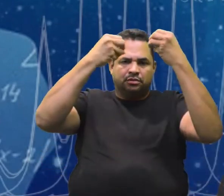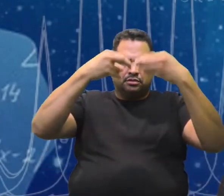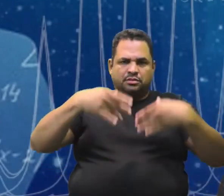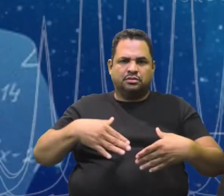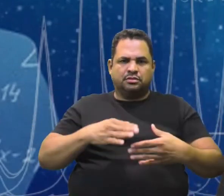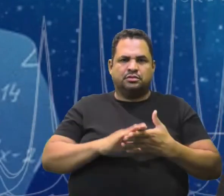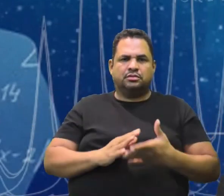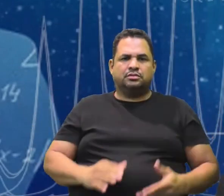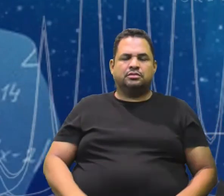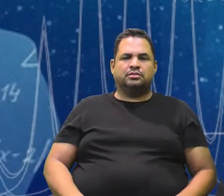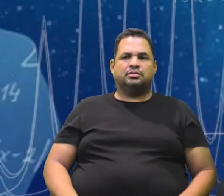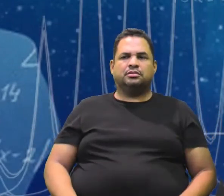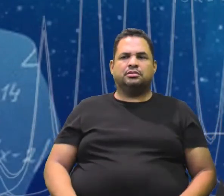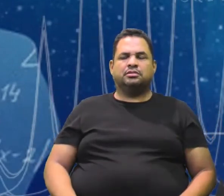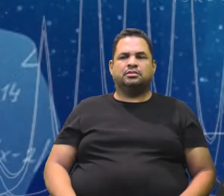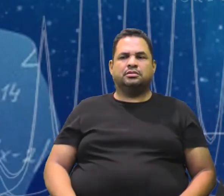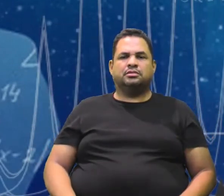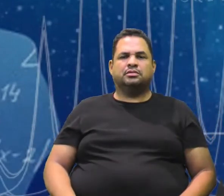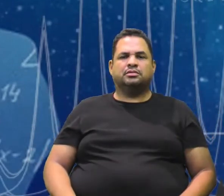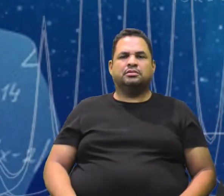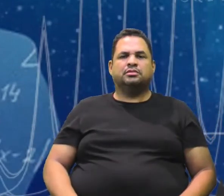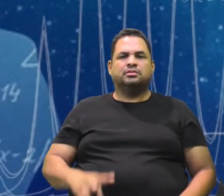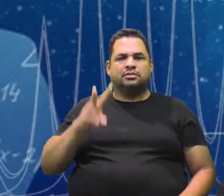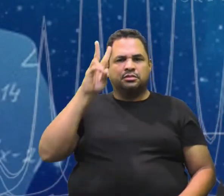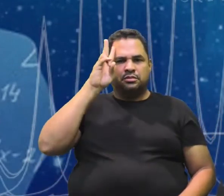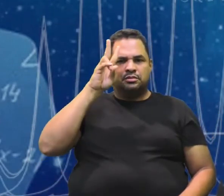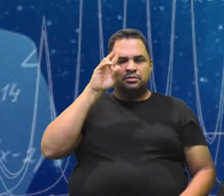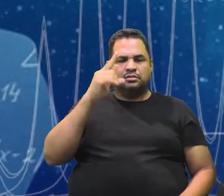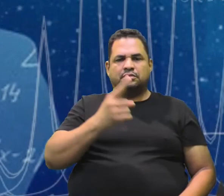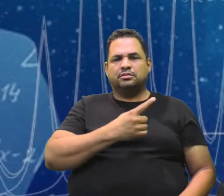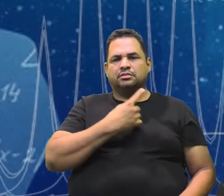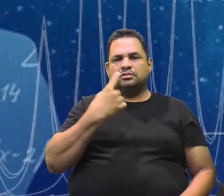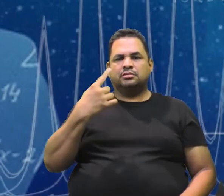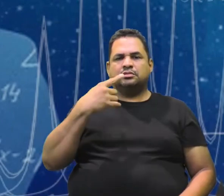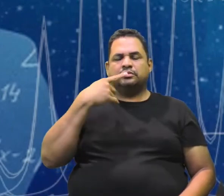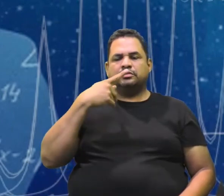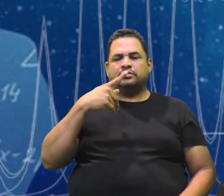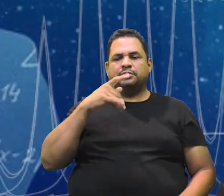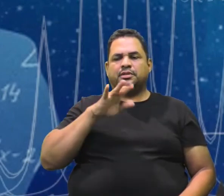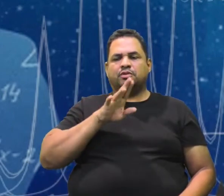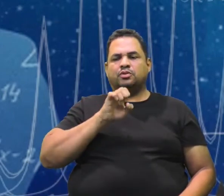aproveitar essa palavra peróxido de hidrogênio. Você se lembra do que nós falamos sobre peróxido?